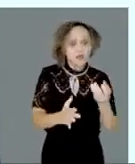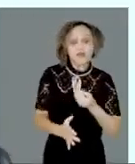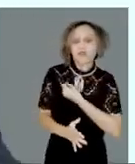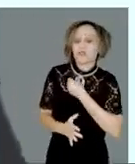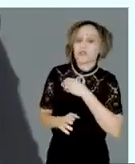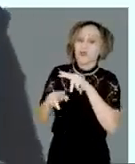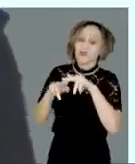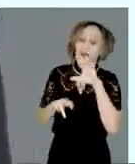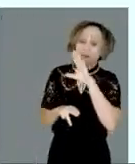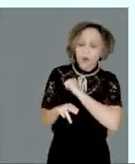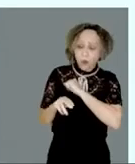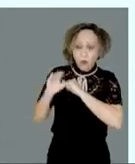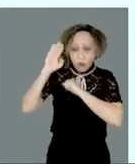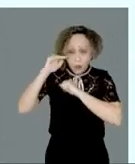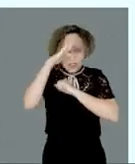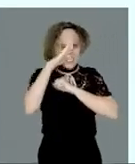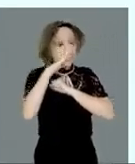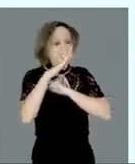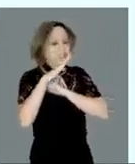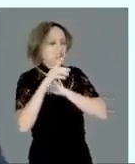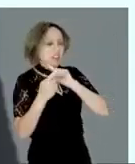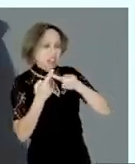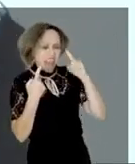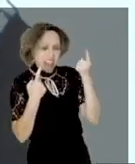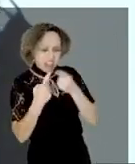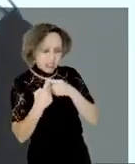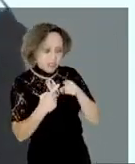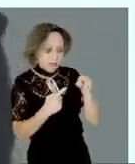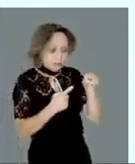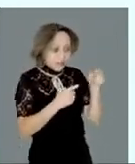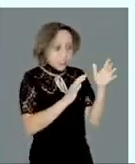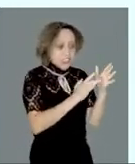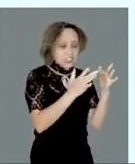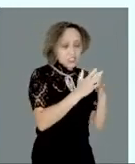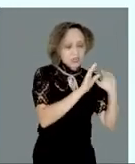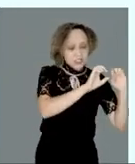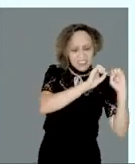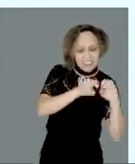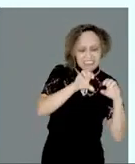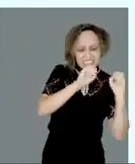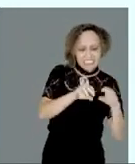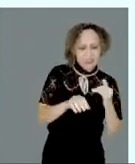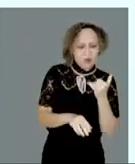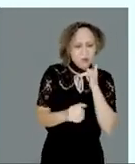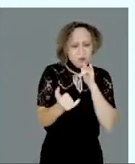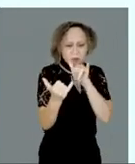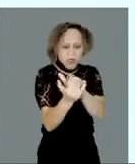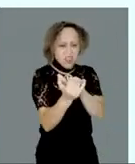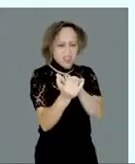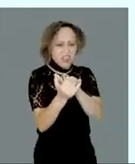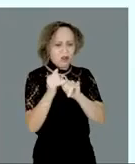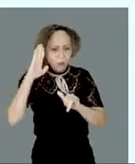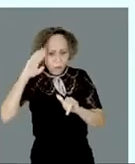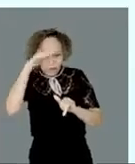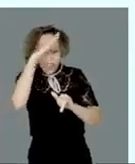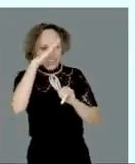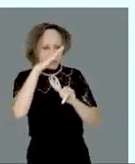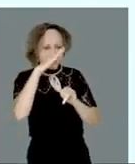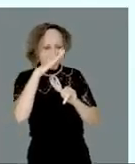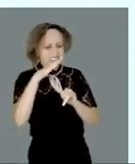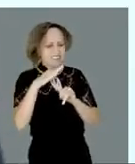preso, torturado e executado pelo Estado em nome de uma ordem violenta.